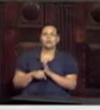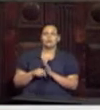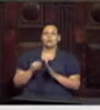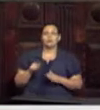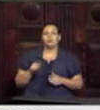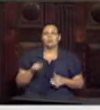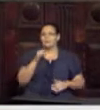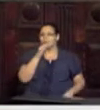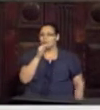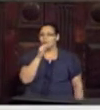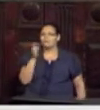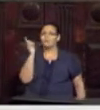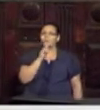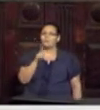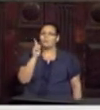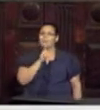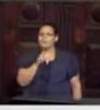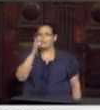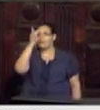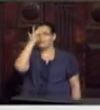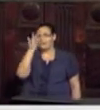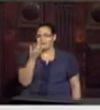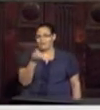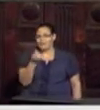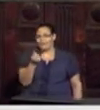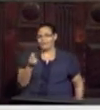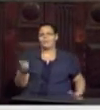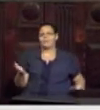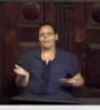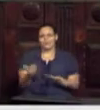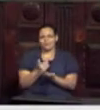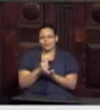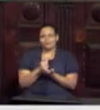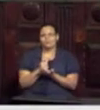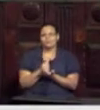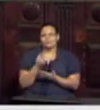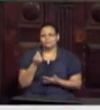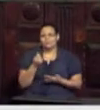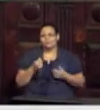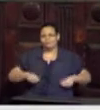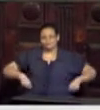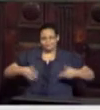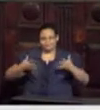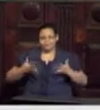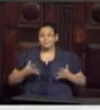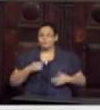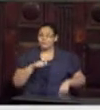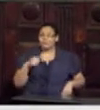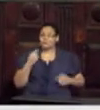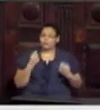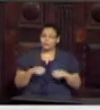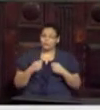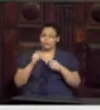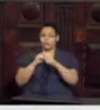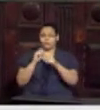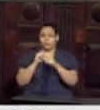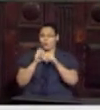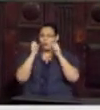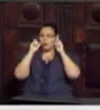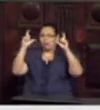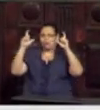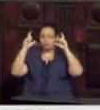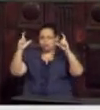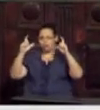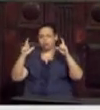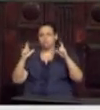de recuperação fácil do dinheiro ali investido, e aí a gente tem que fazer um alerta